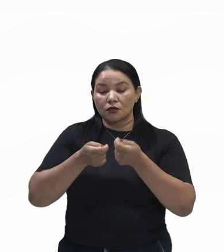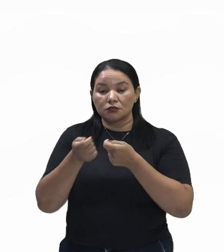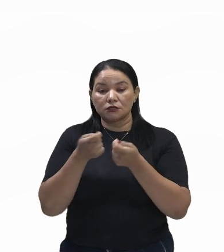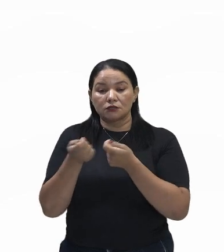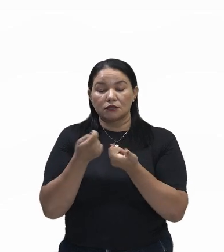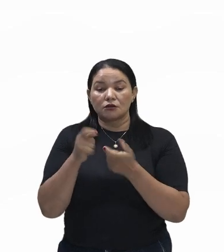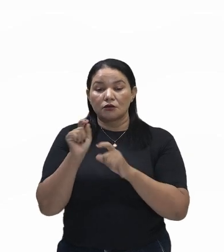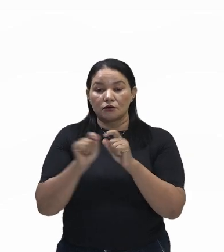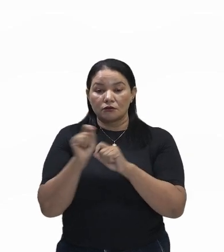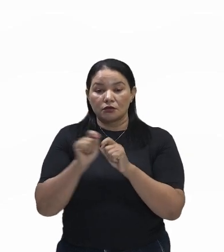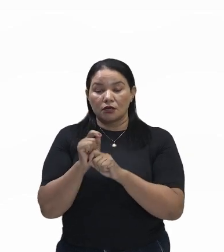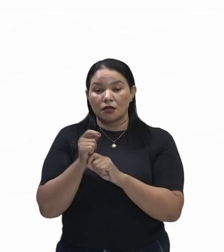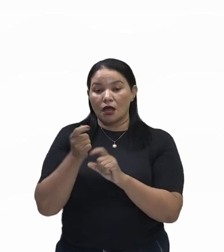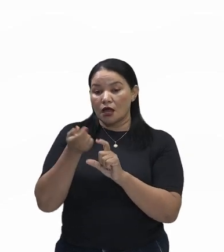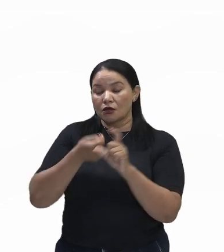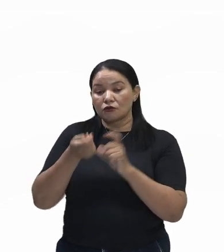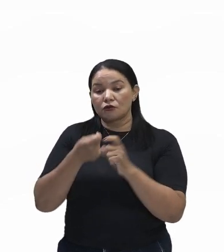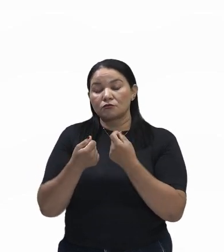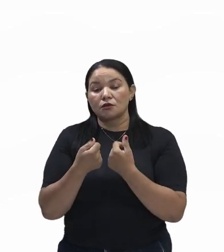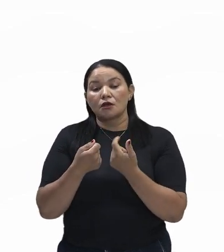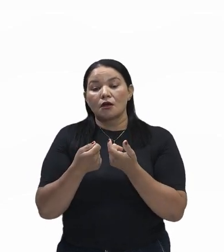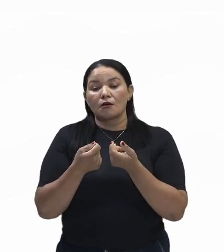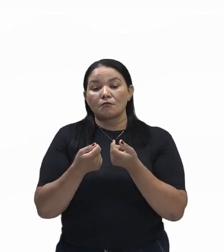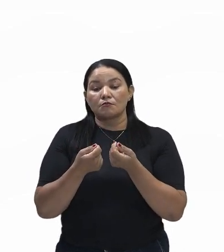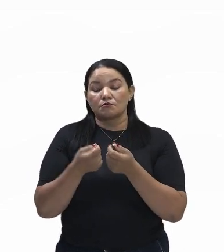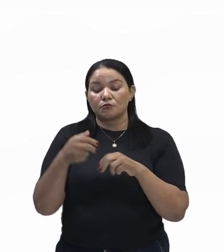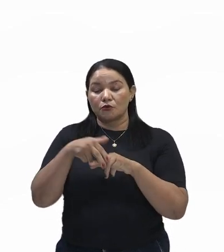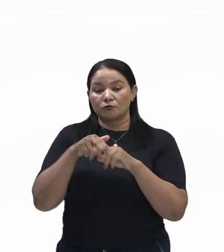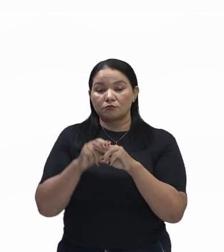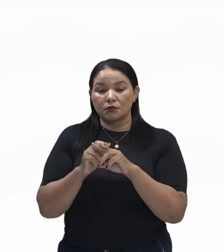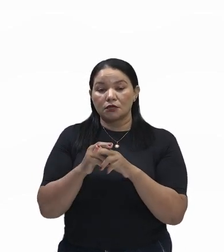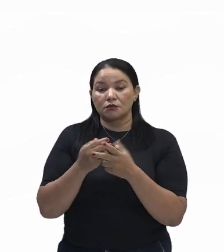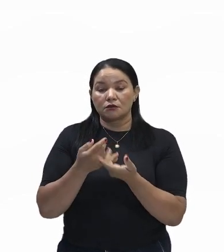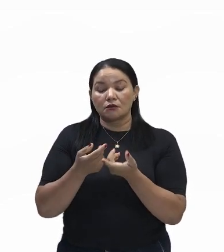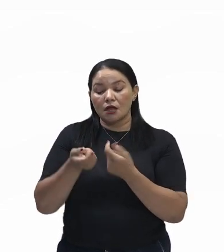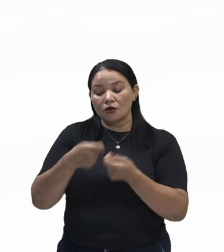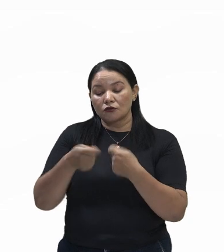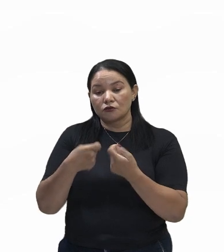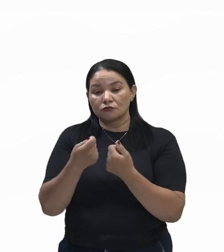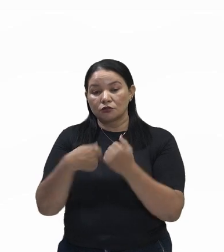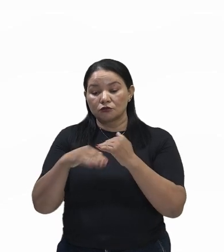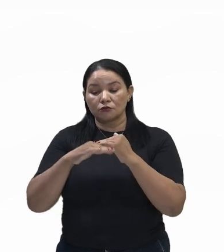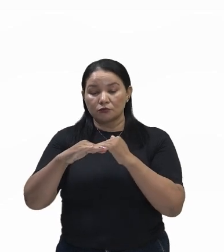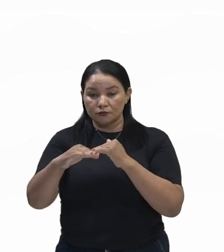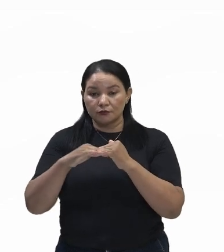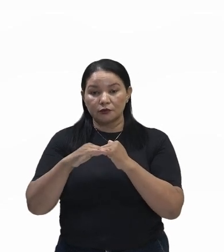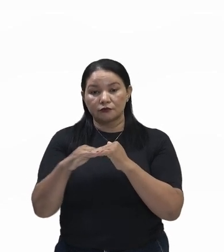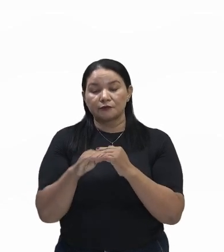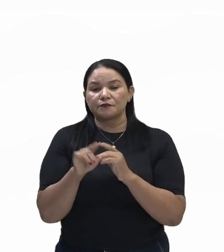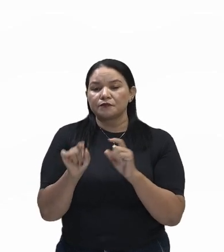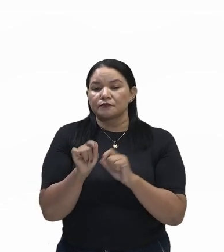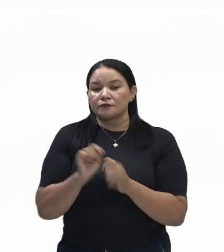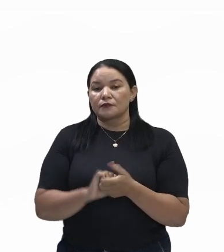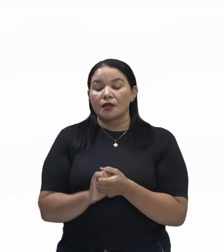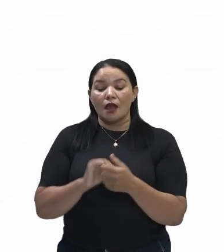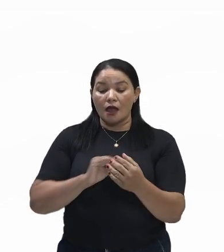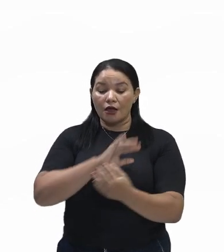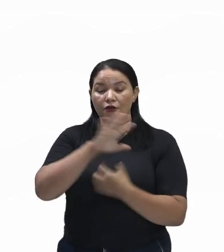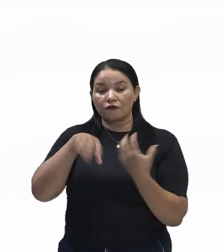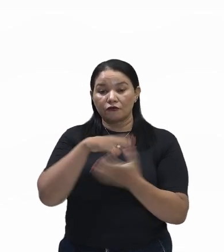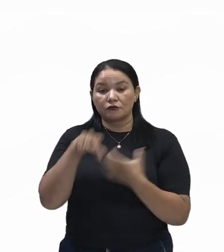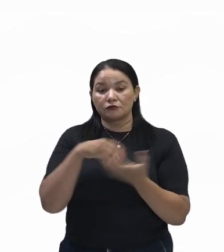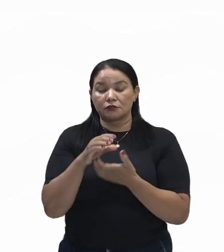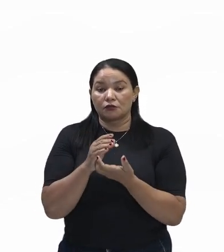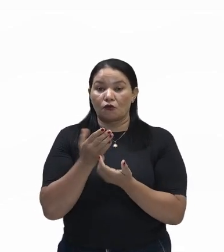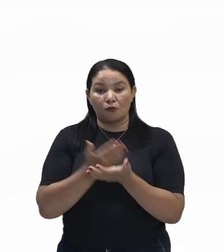de um plano econômico, de uma economia planificada. Essa revolução levou a uma guerra